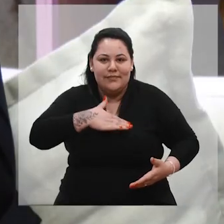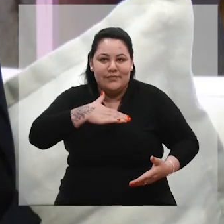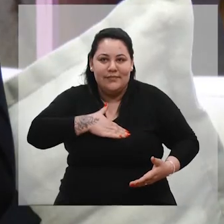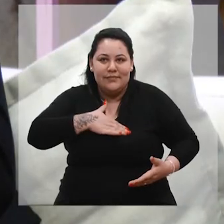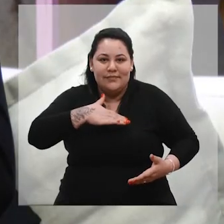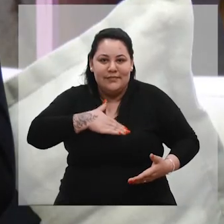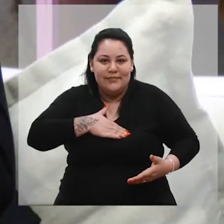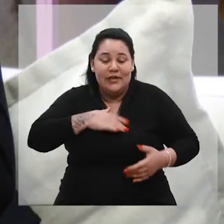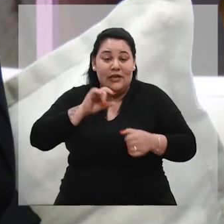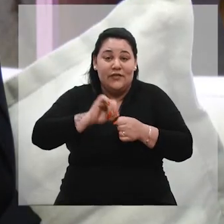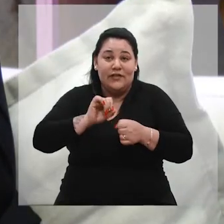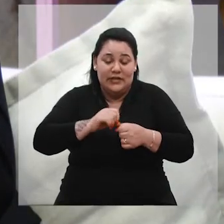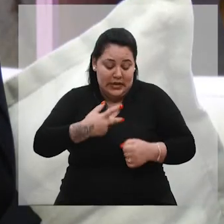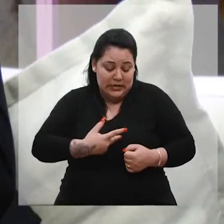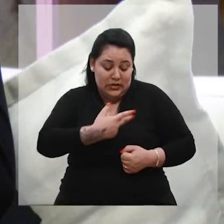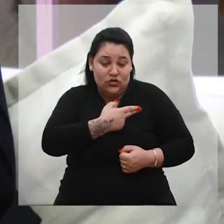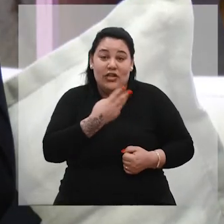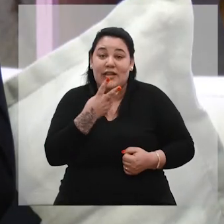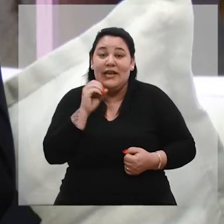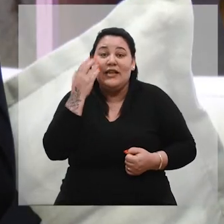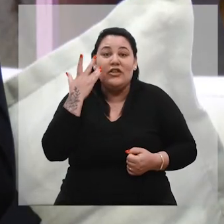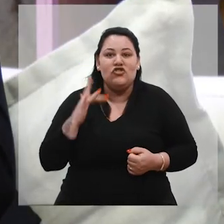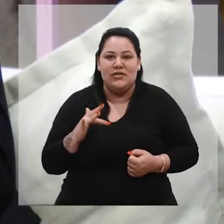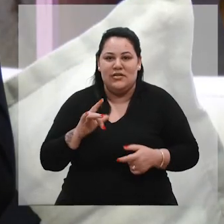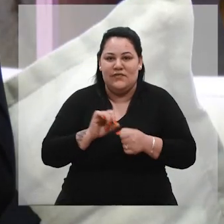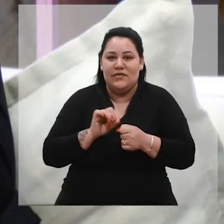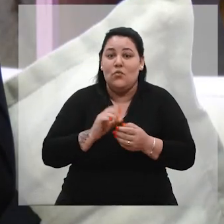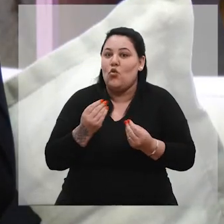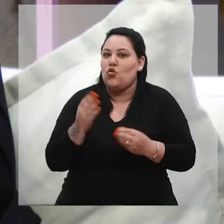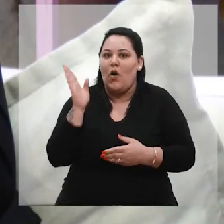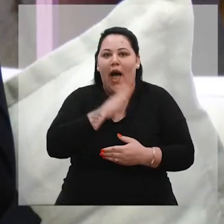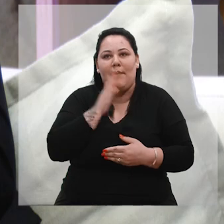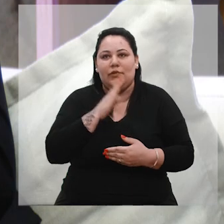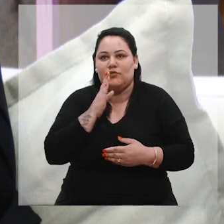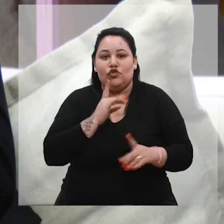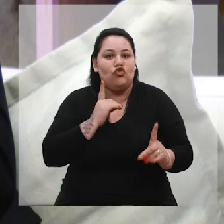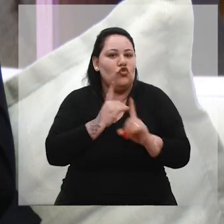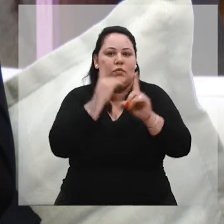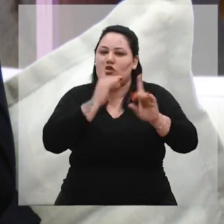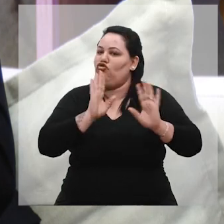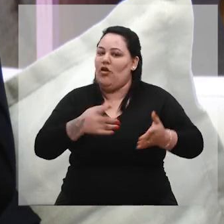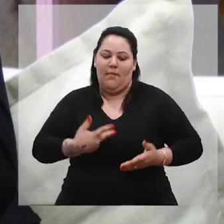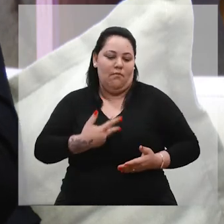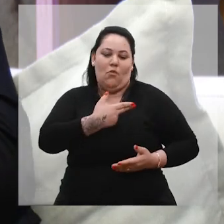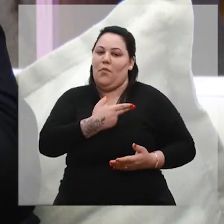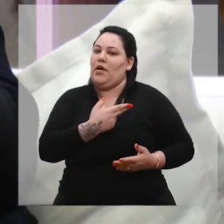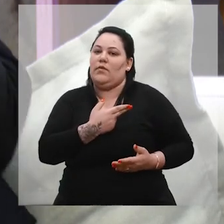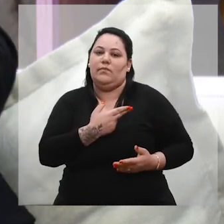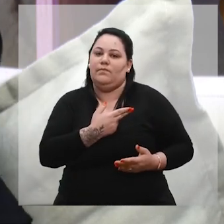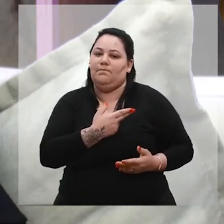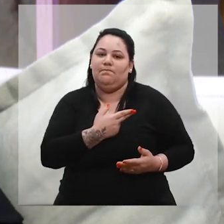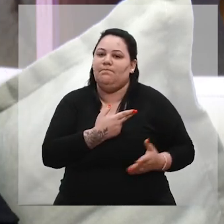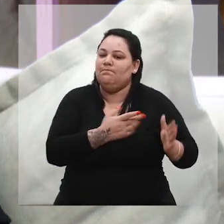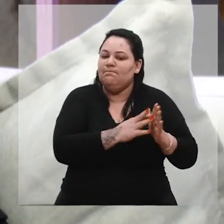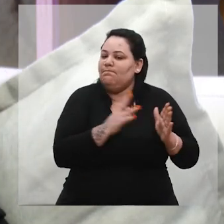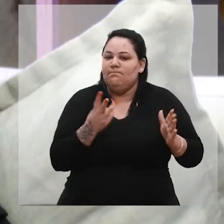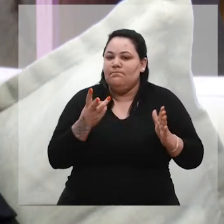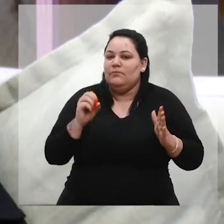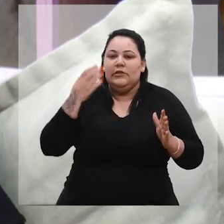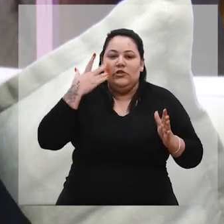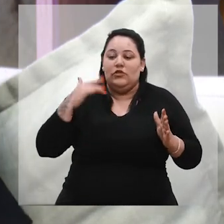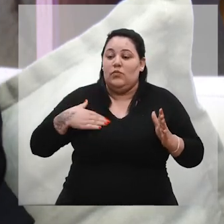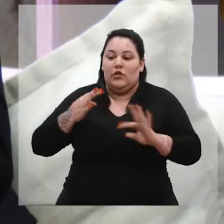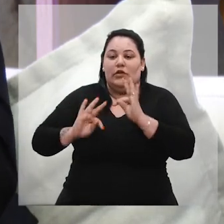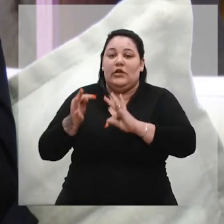para a retirada desse nódulo foram 30 dias. Foi super rápido, assim, né? Entre o diagnóstico em si,